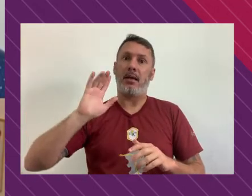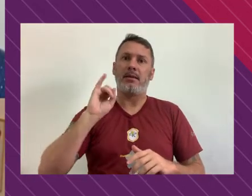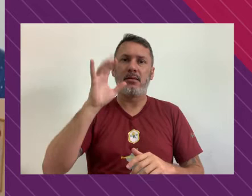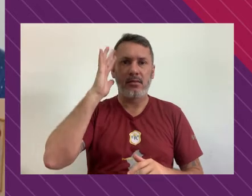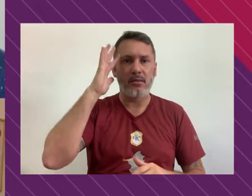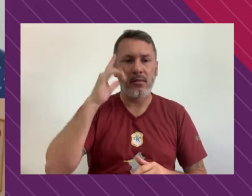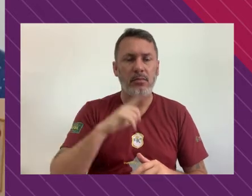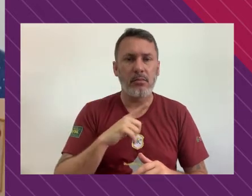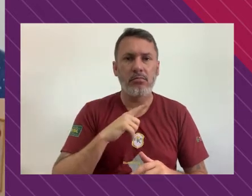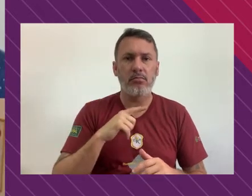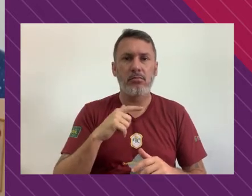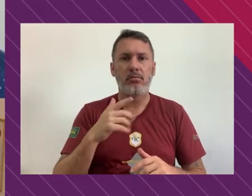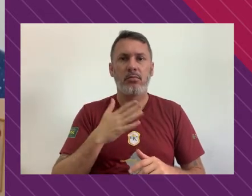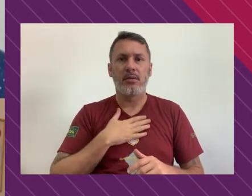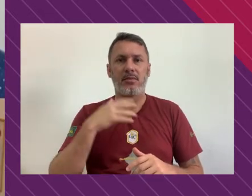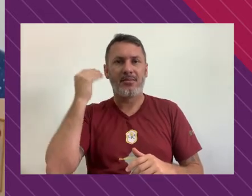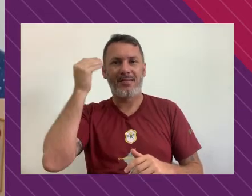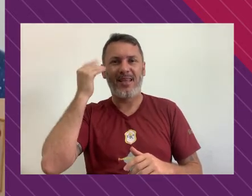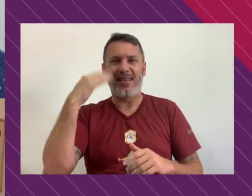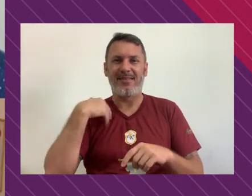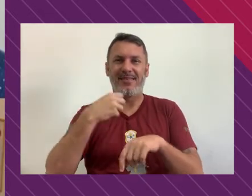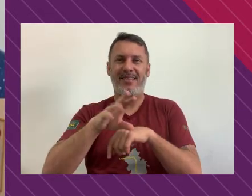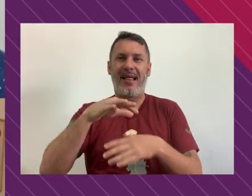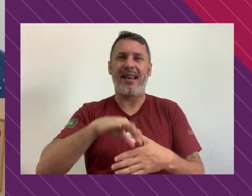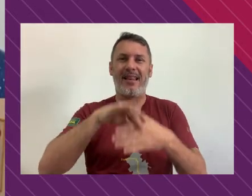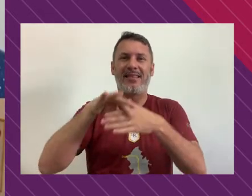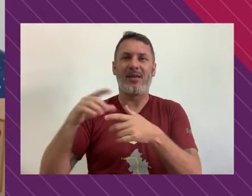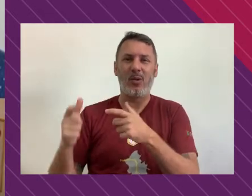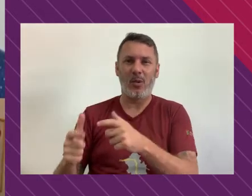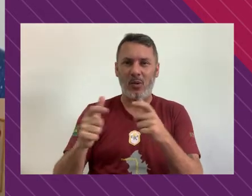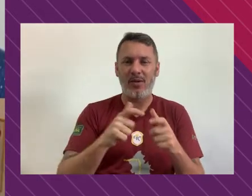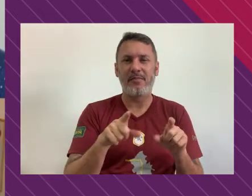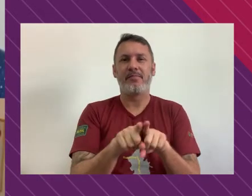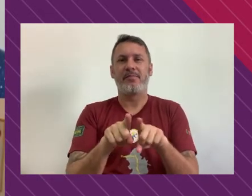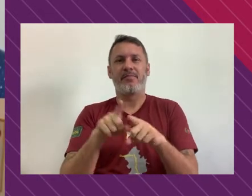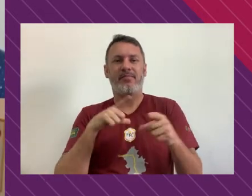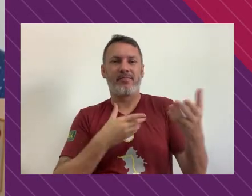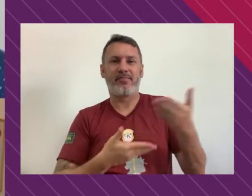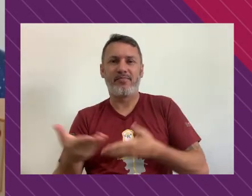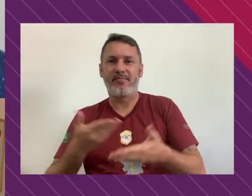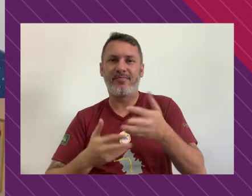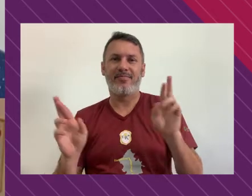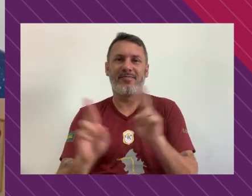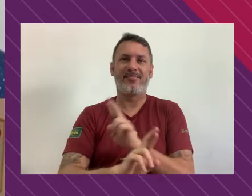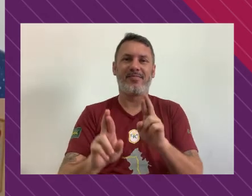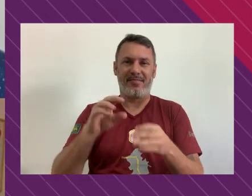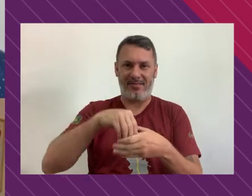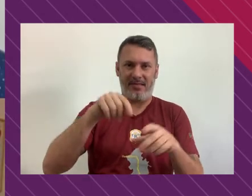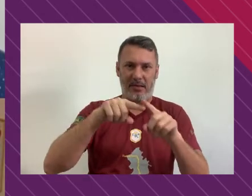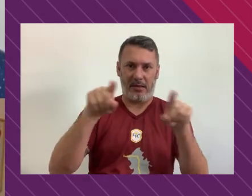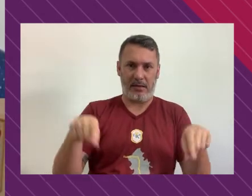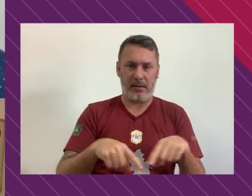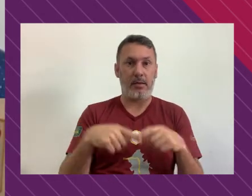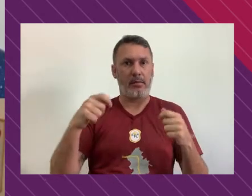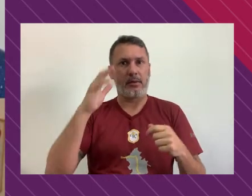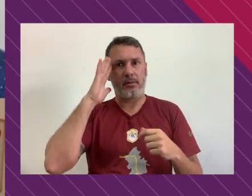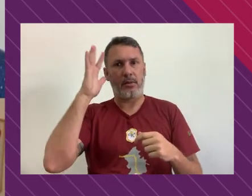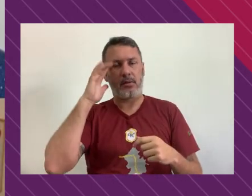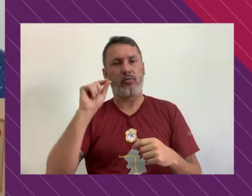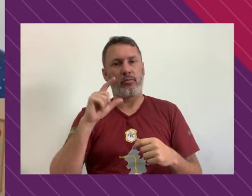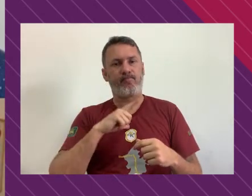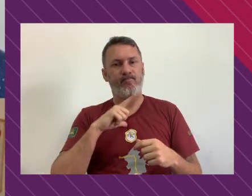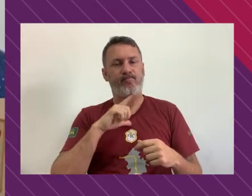quem estuda engenharia, tecnologia, falar assim, eu sou de exatas, eu sei lá, eu não levo jeito para me comunicar. Não